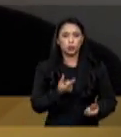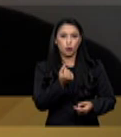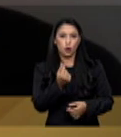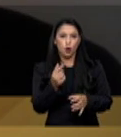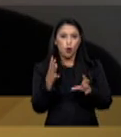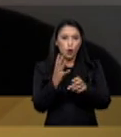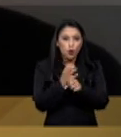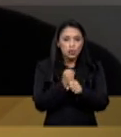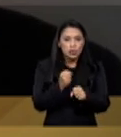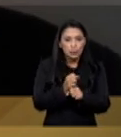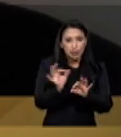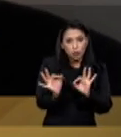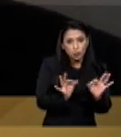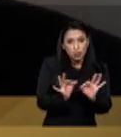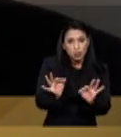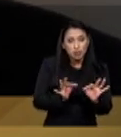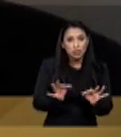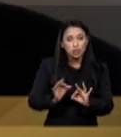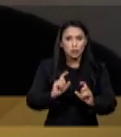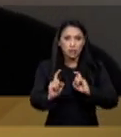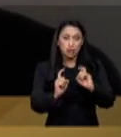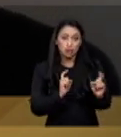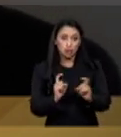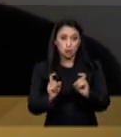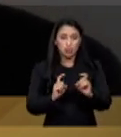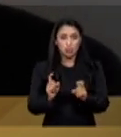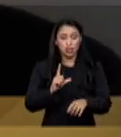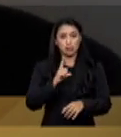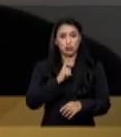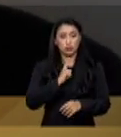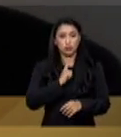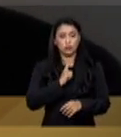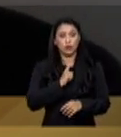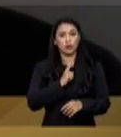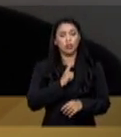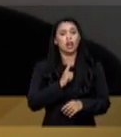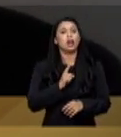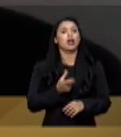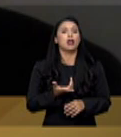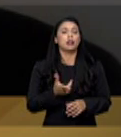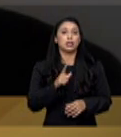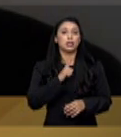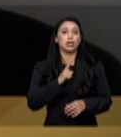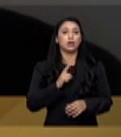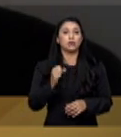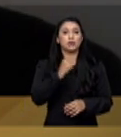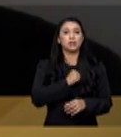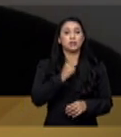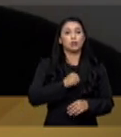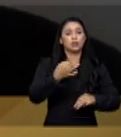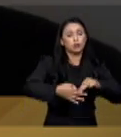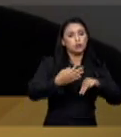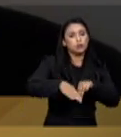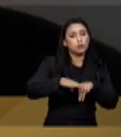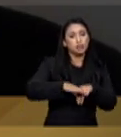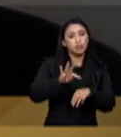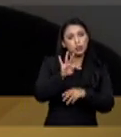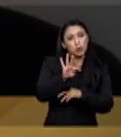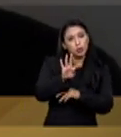Gestão, inicialmente distribuído por prevenção ao saudoso ministro Eury Zavascki,